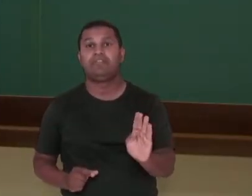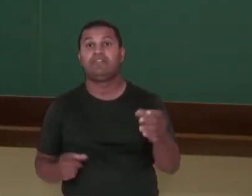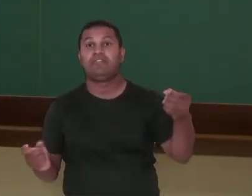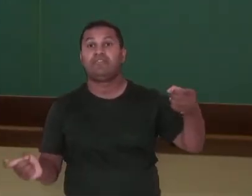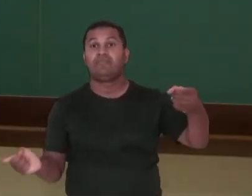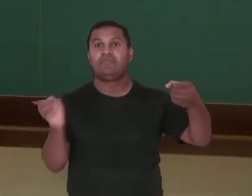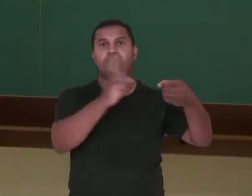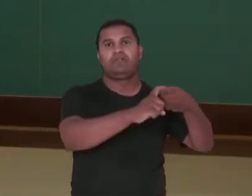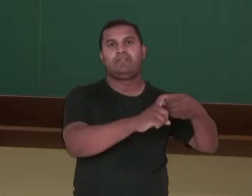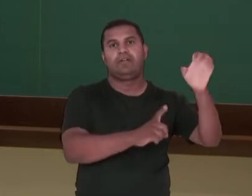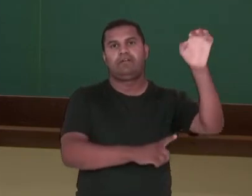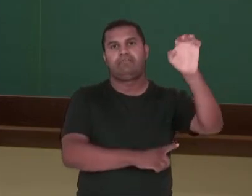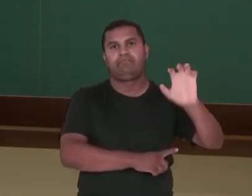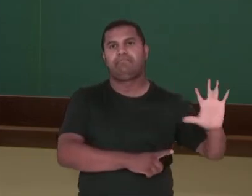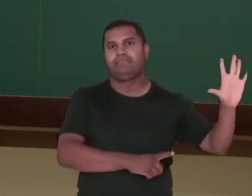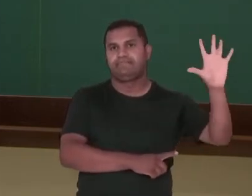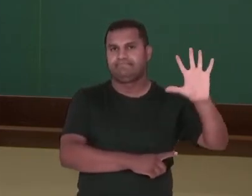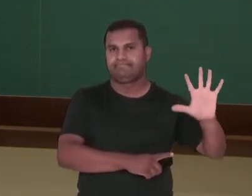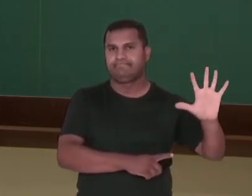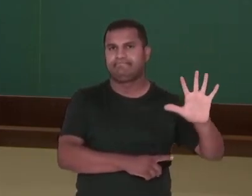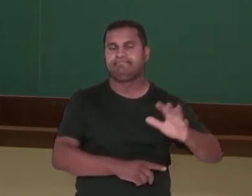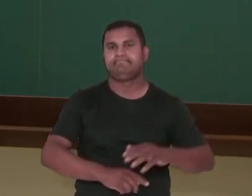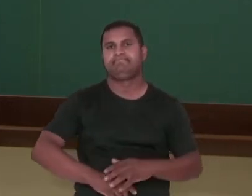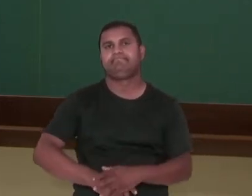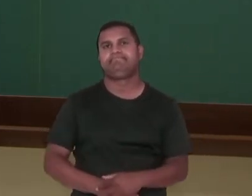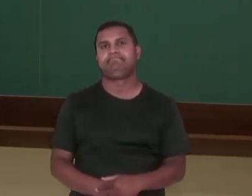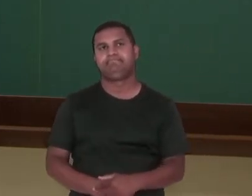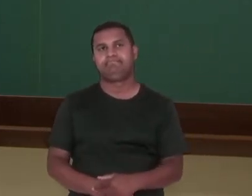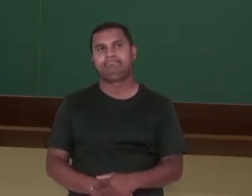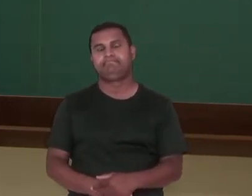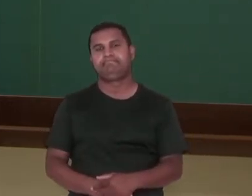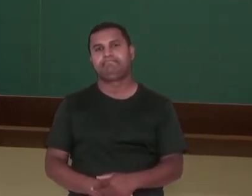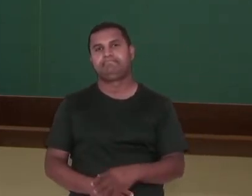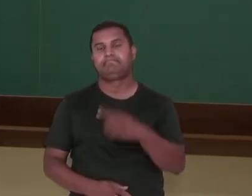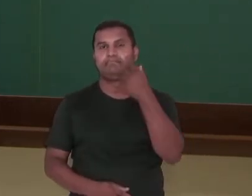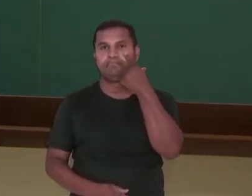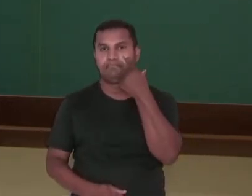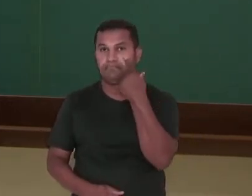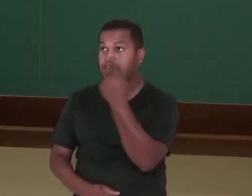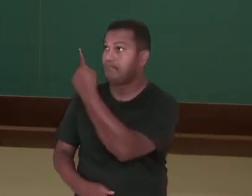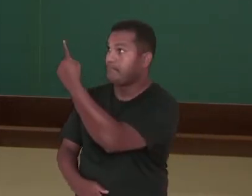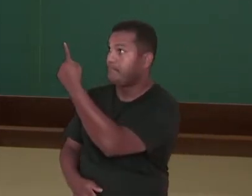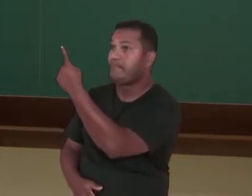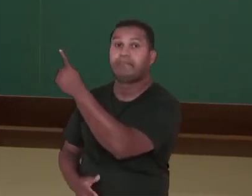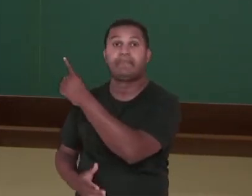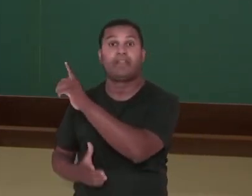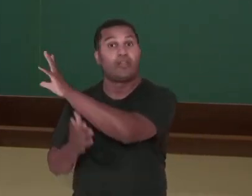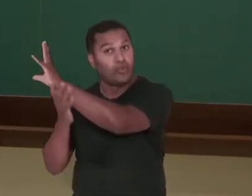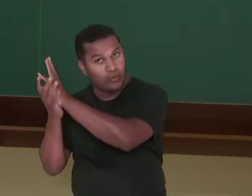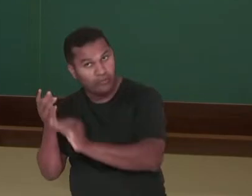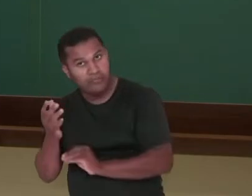copia, responde aí no caderno e daí a gente já volta para ver se está tudo certo.